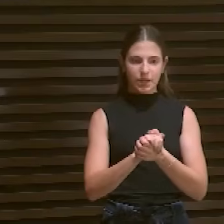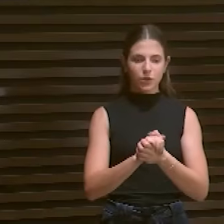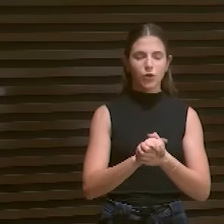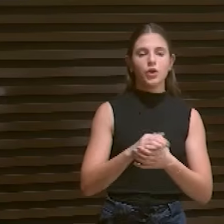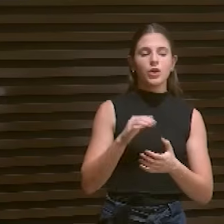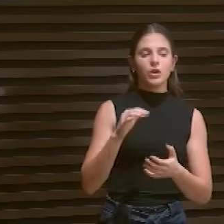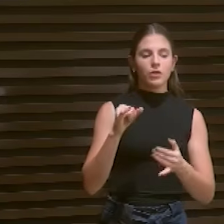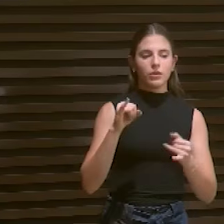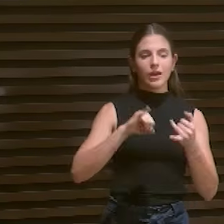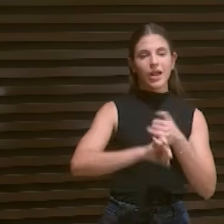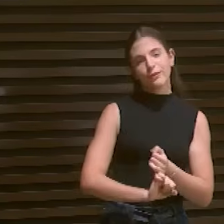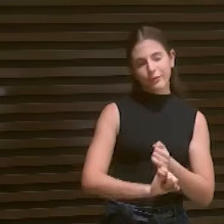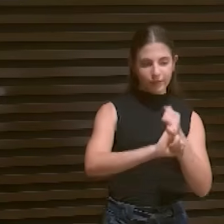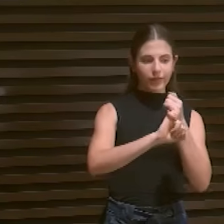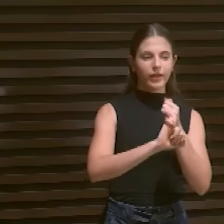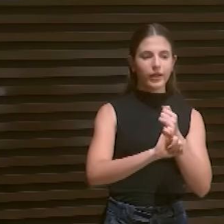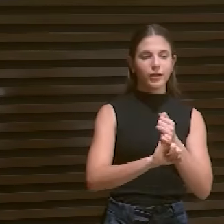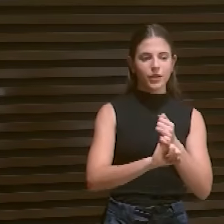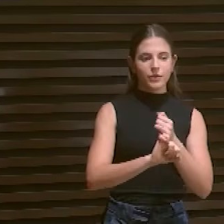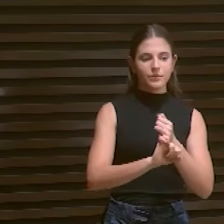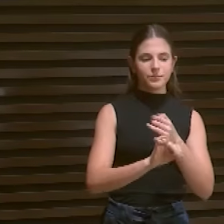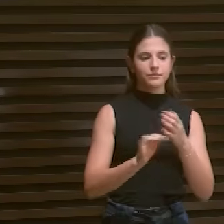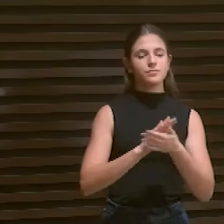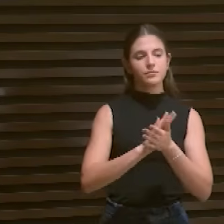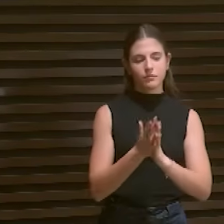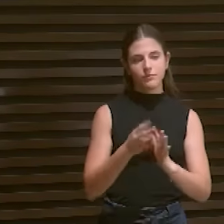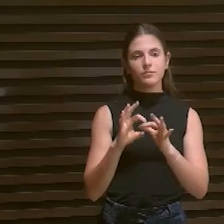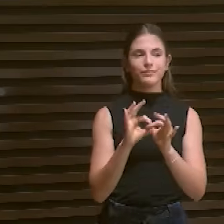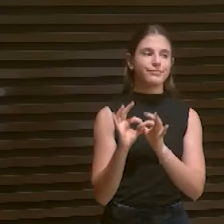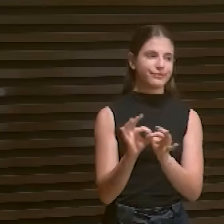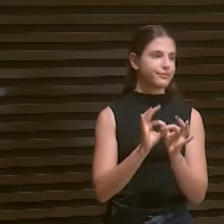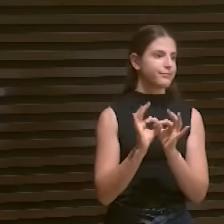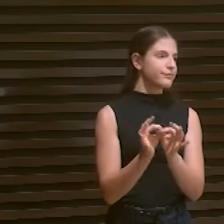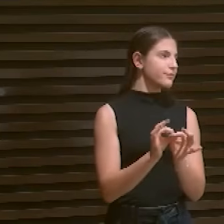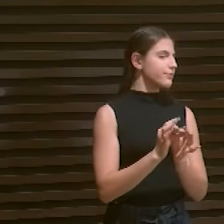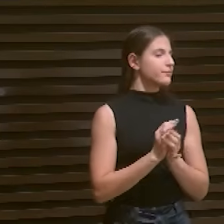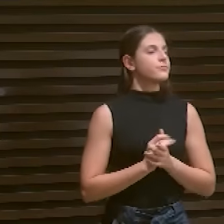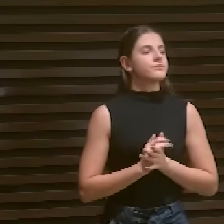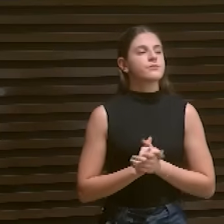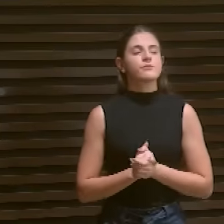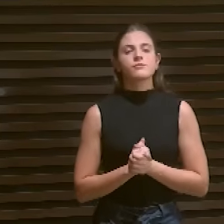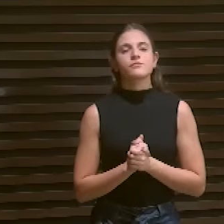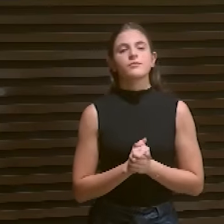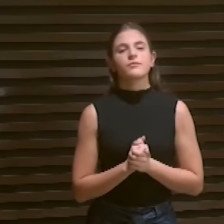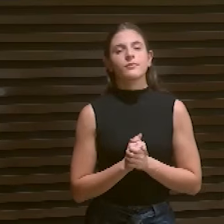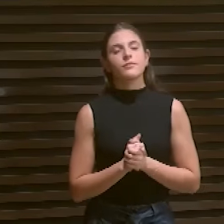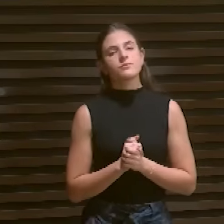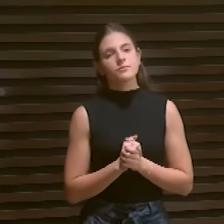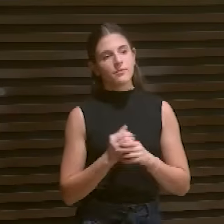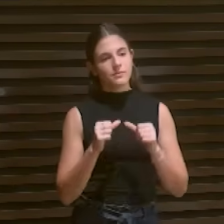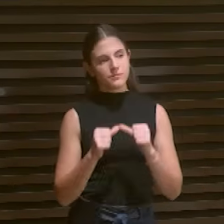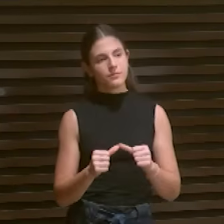legal do casamento, mas destrói a comunhão e é desonroso. Isso aqui acho que é um